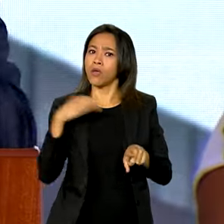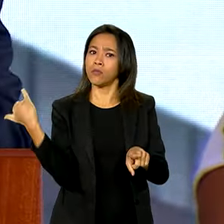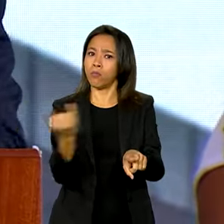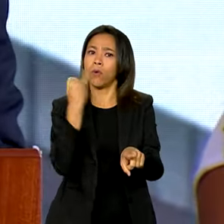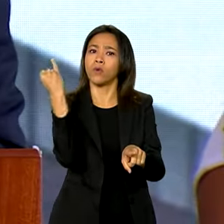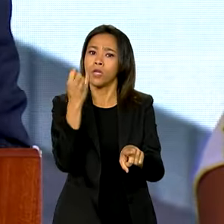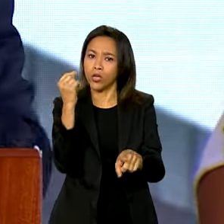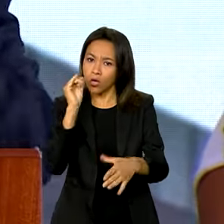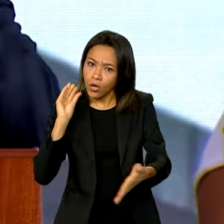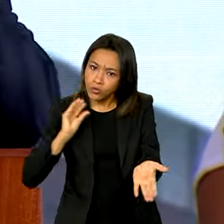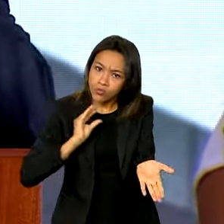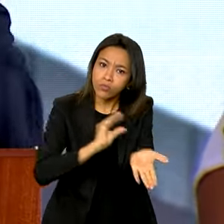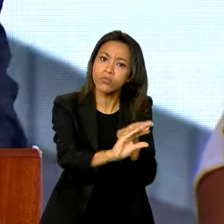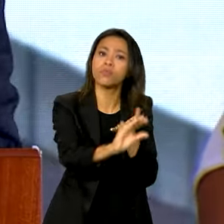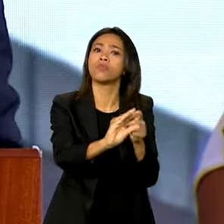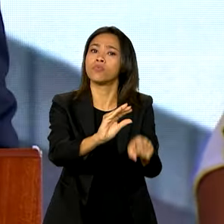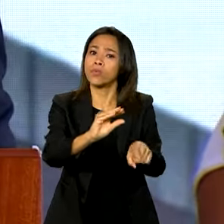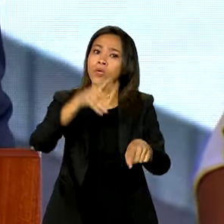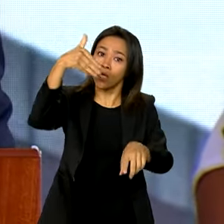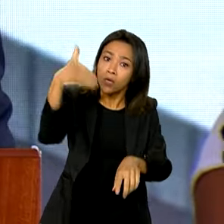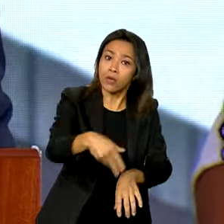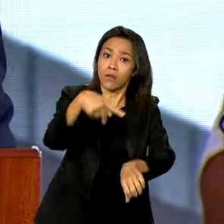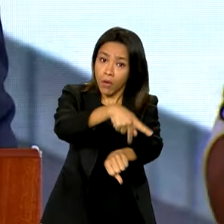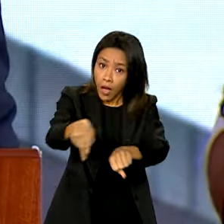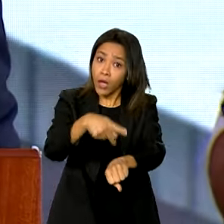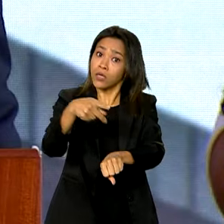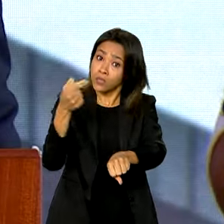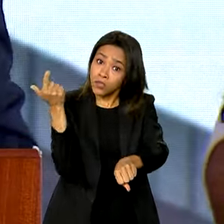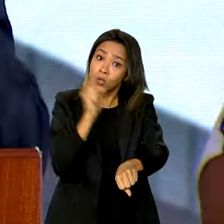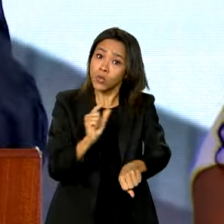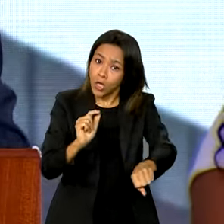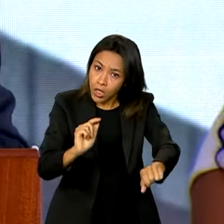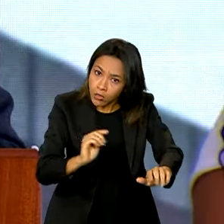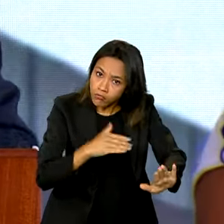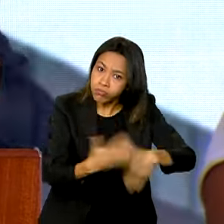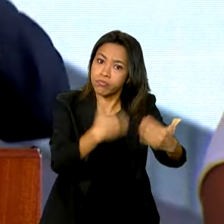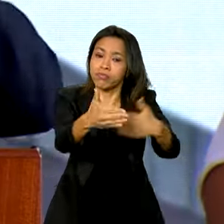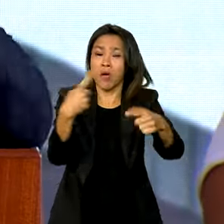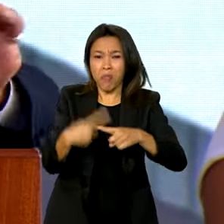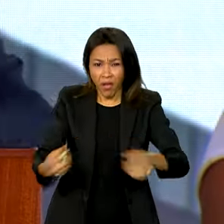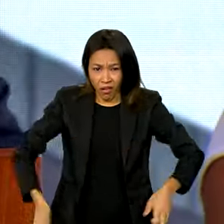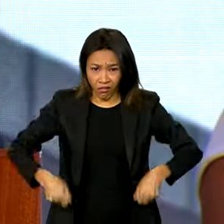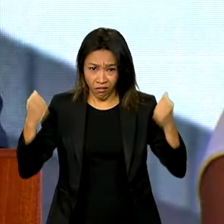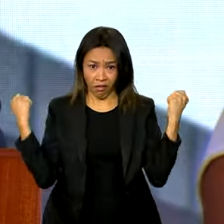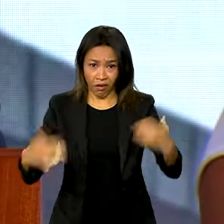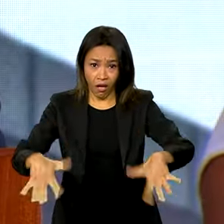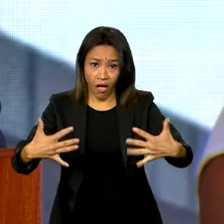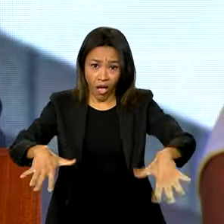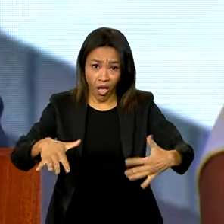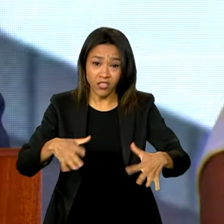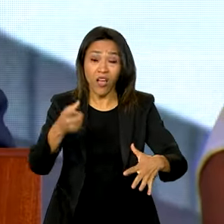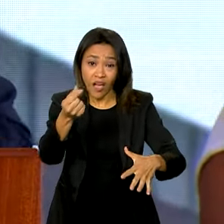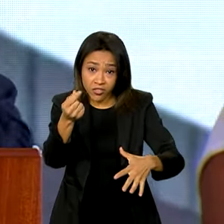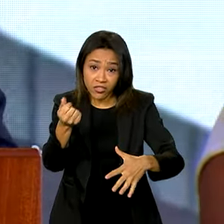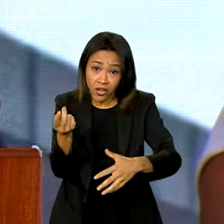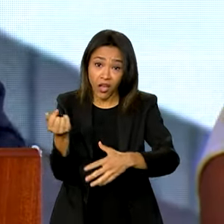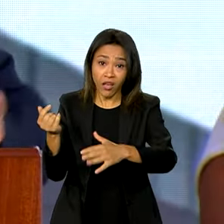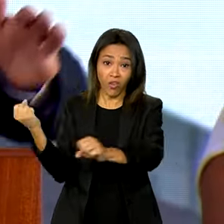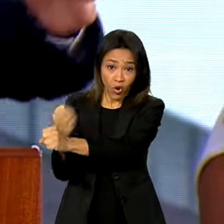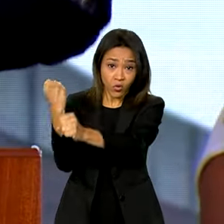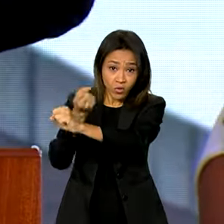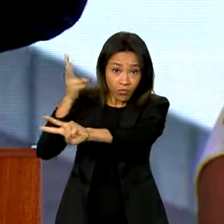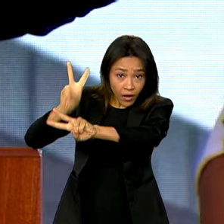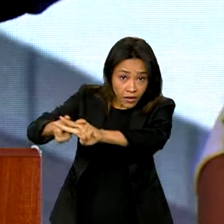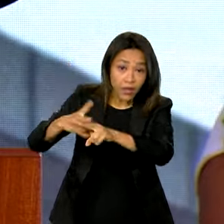importante investimento que um país pode fazer. O que é gasto é dinheiro em cadeia. O que é